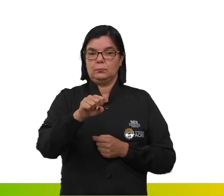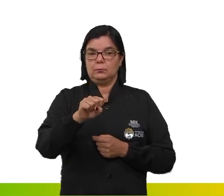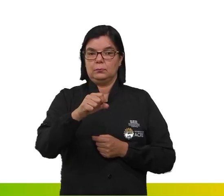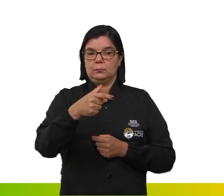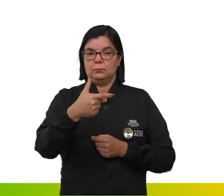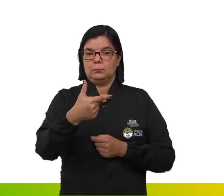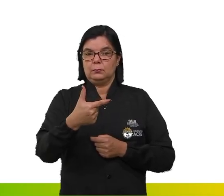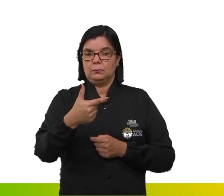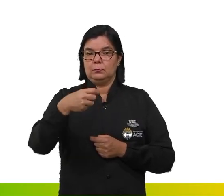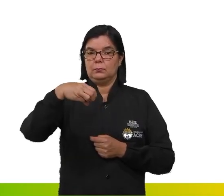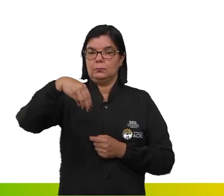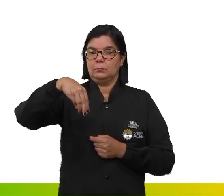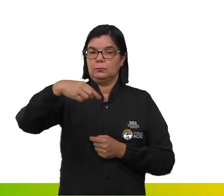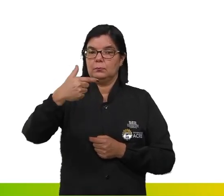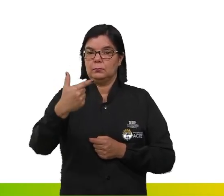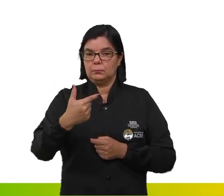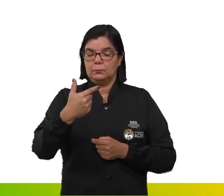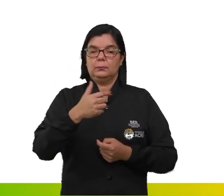24.282 metros quadrados.